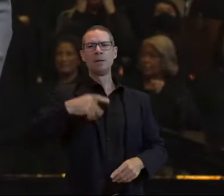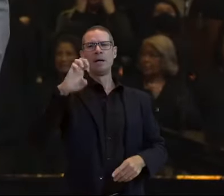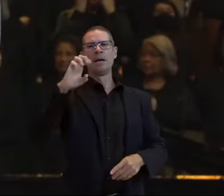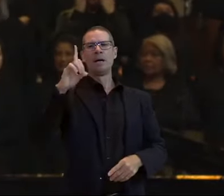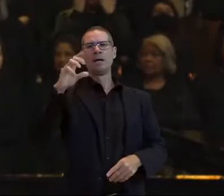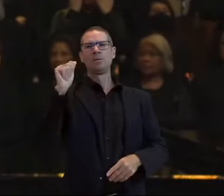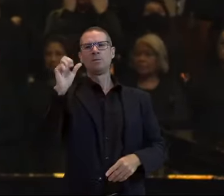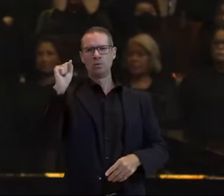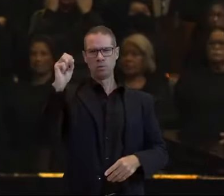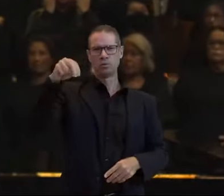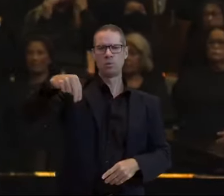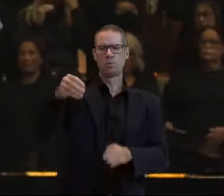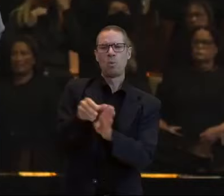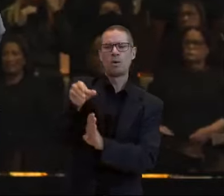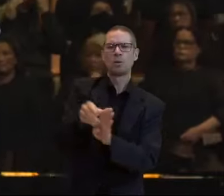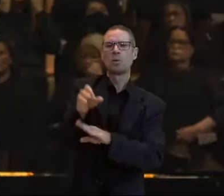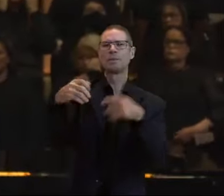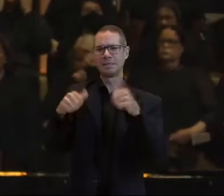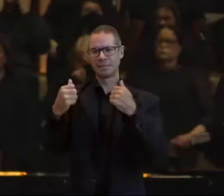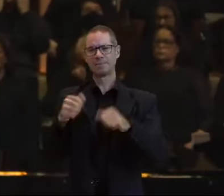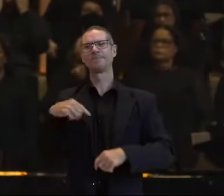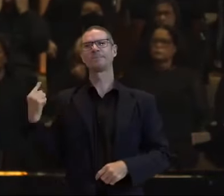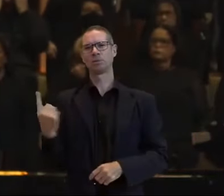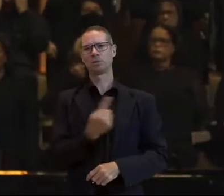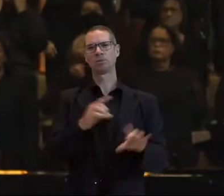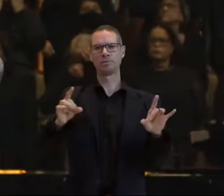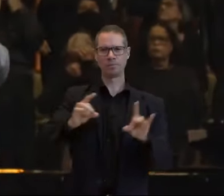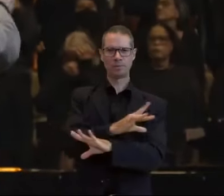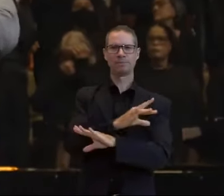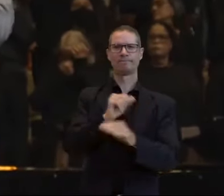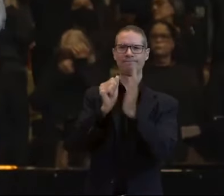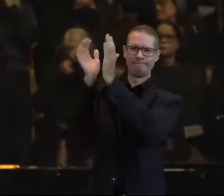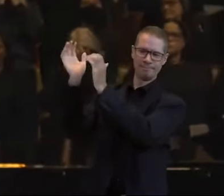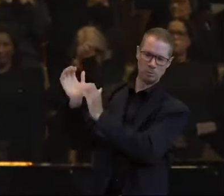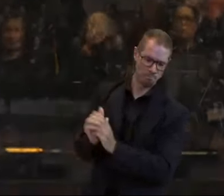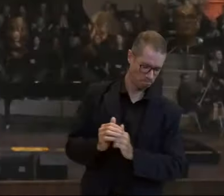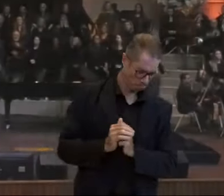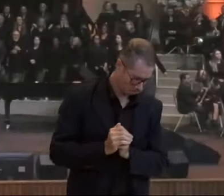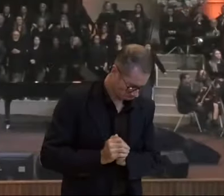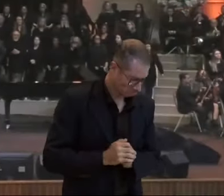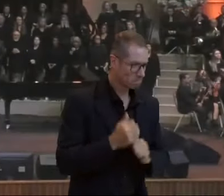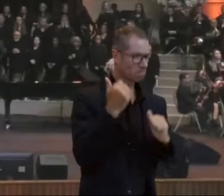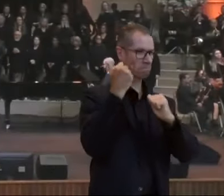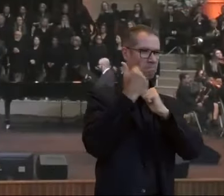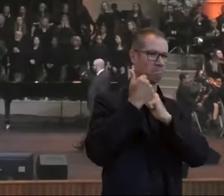orientação que é necessária. Enquanto isso, nós terminamos o culto adorando. Vamos lá?